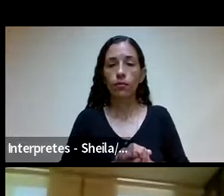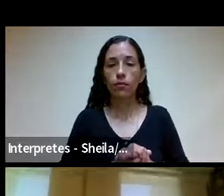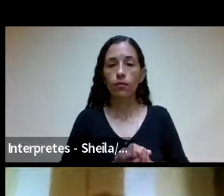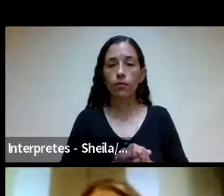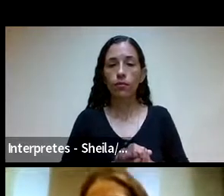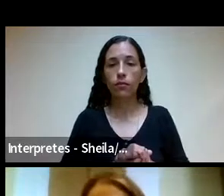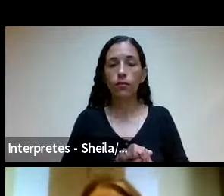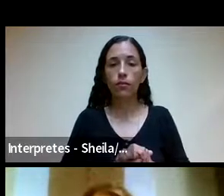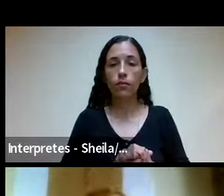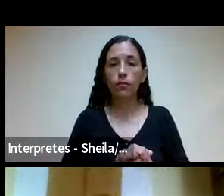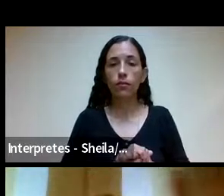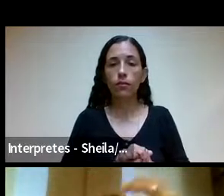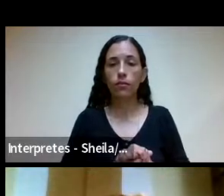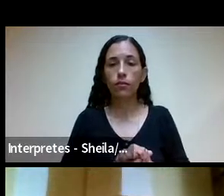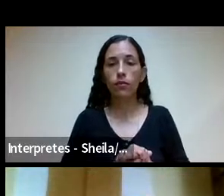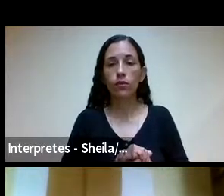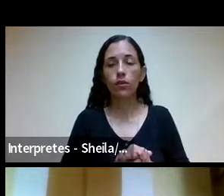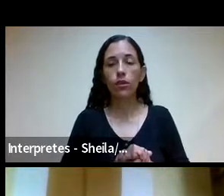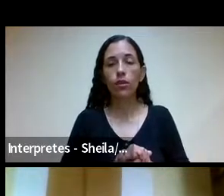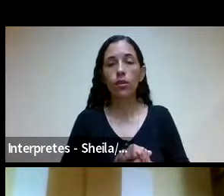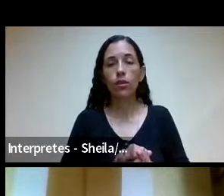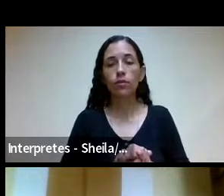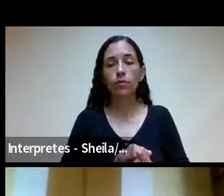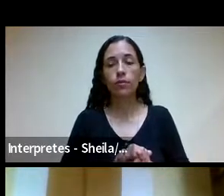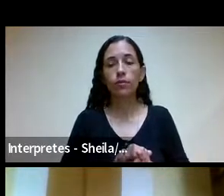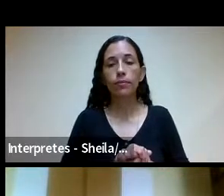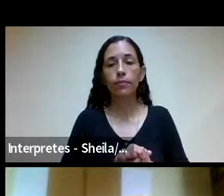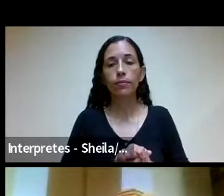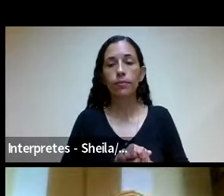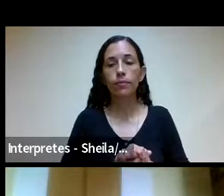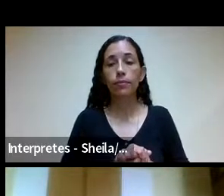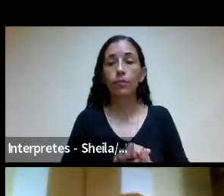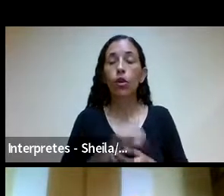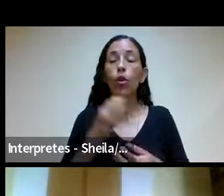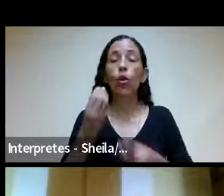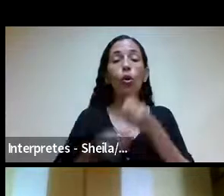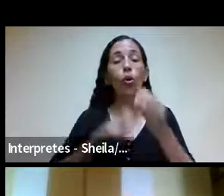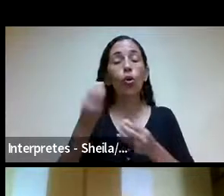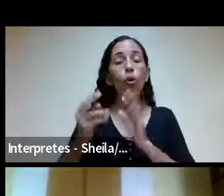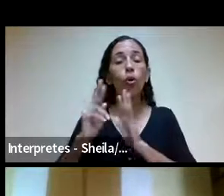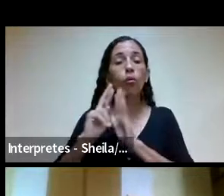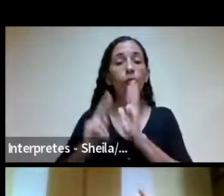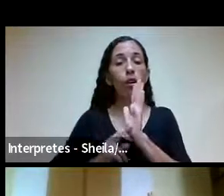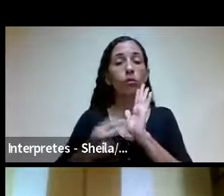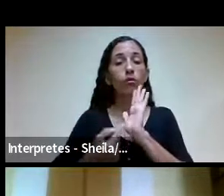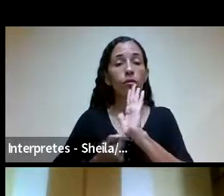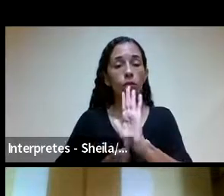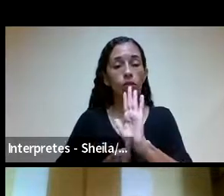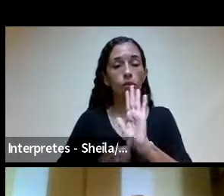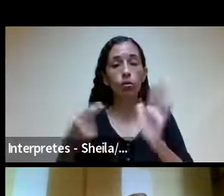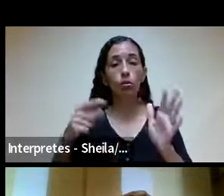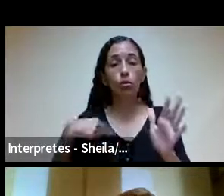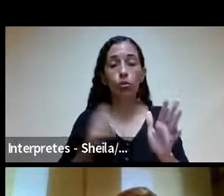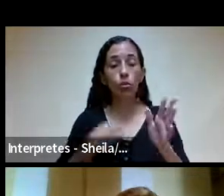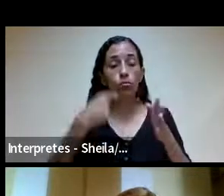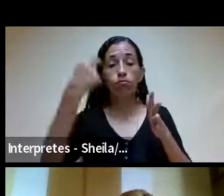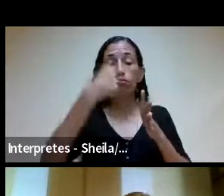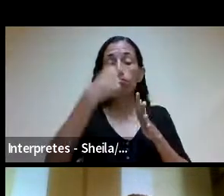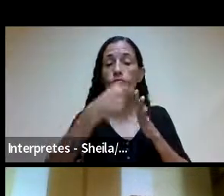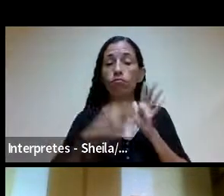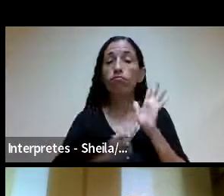advogado Andreu e demais presentes nessa sessão. Como relatado, nós estamos apontando aqui a existência de